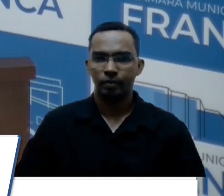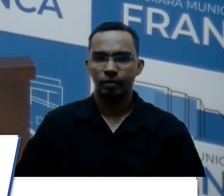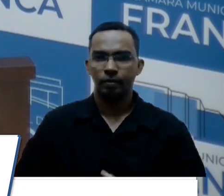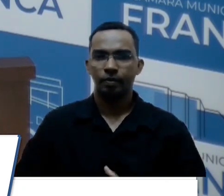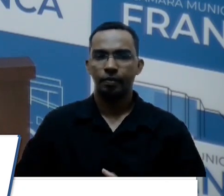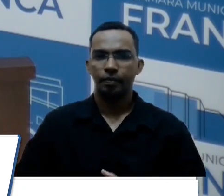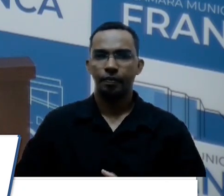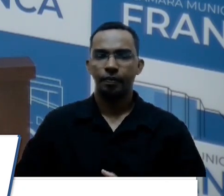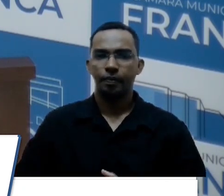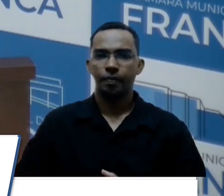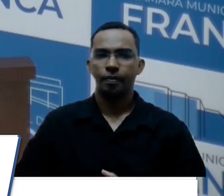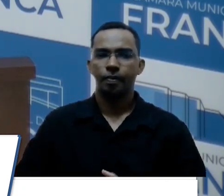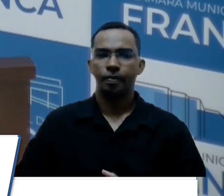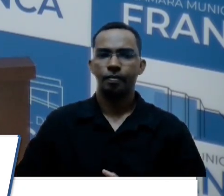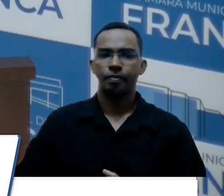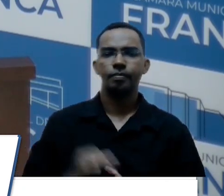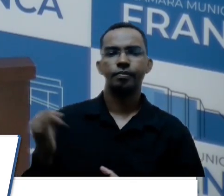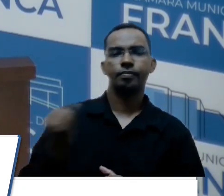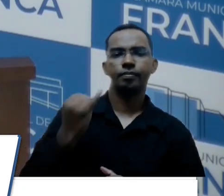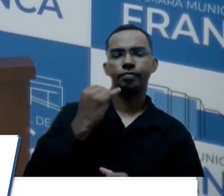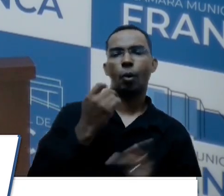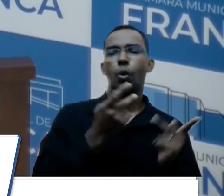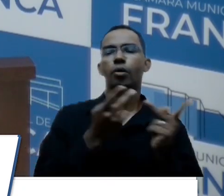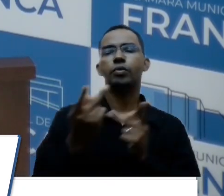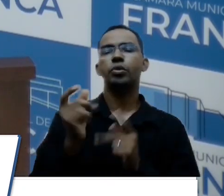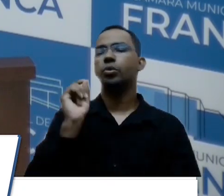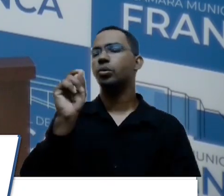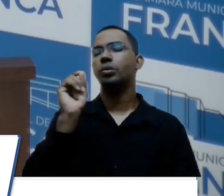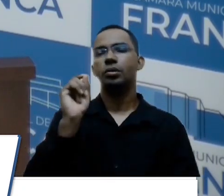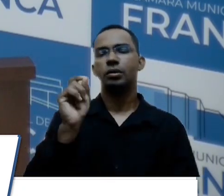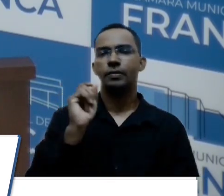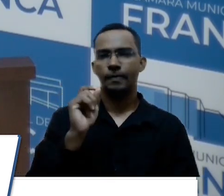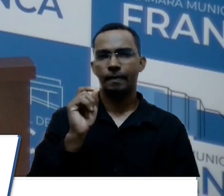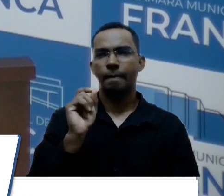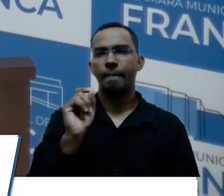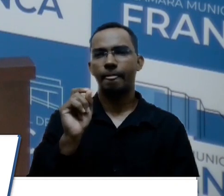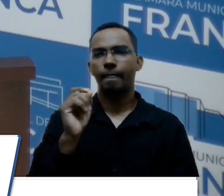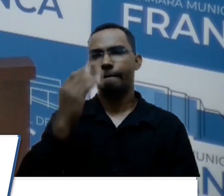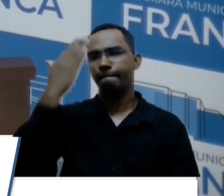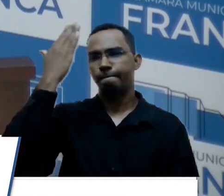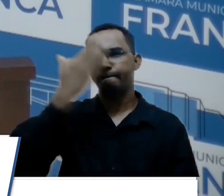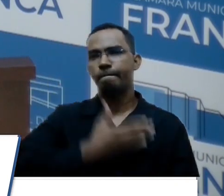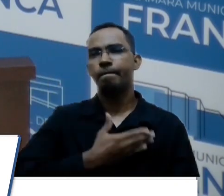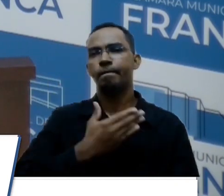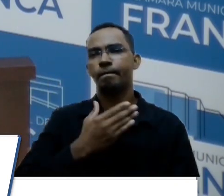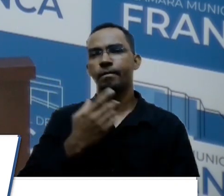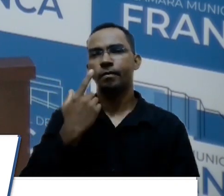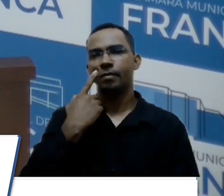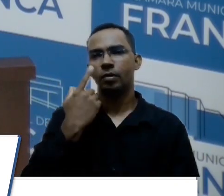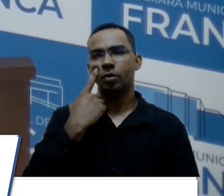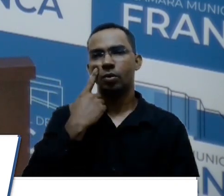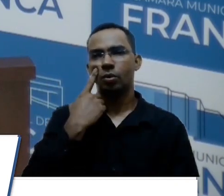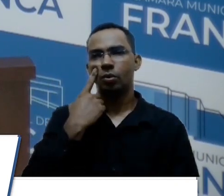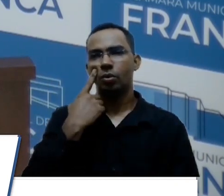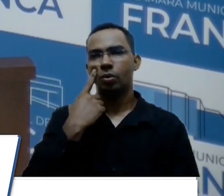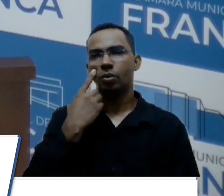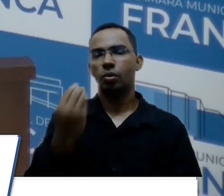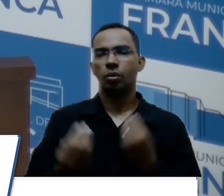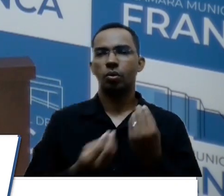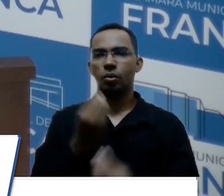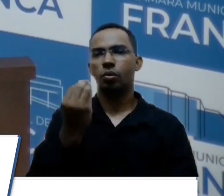O importante da visita foi constatar e ter o fio da meada de como